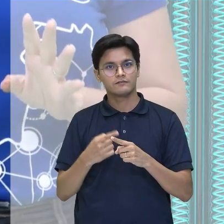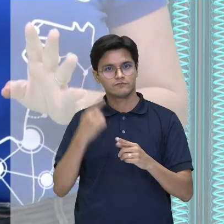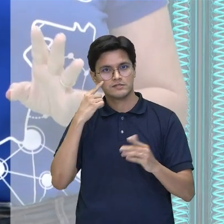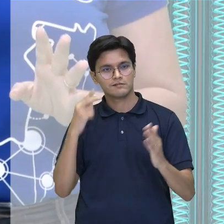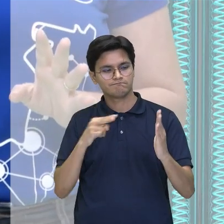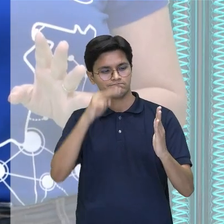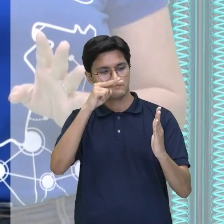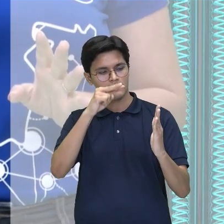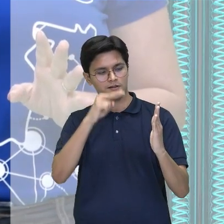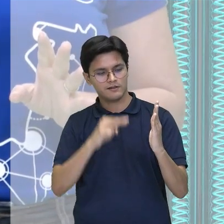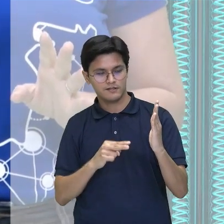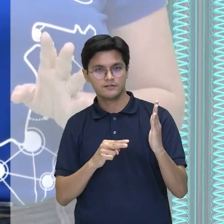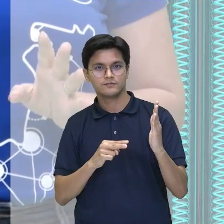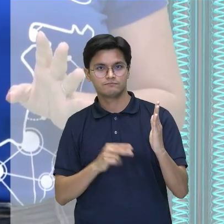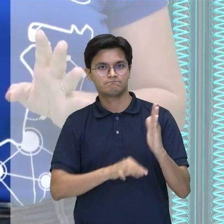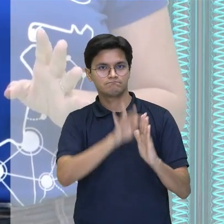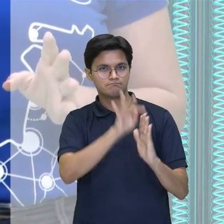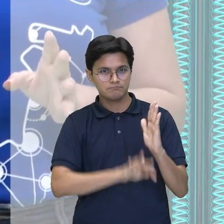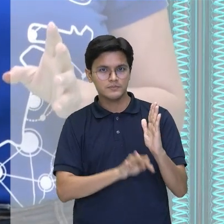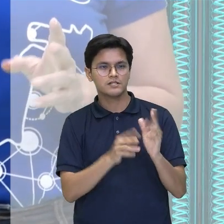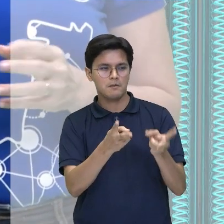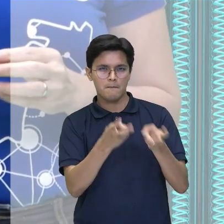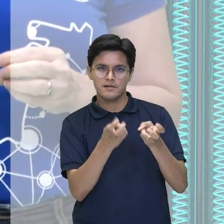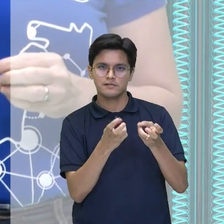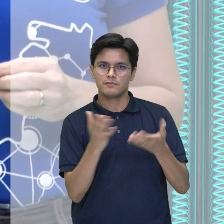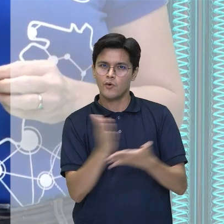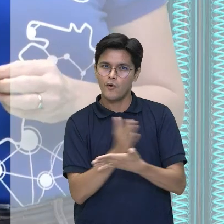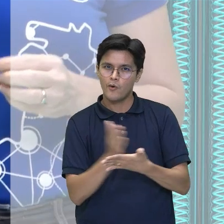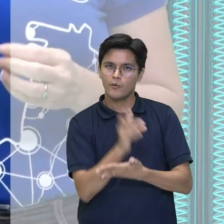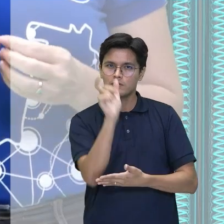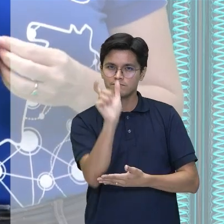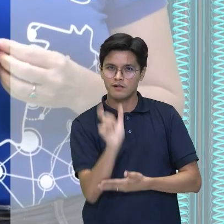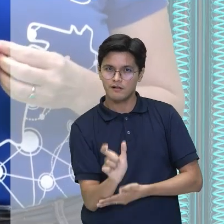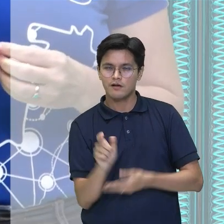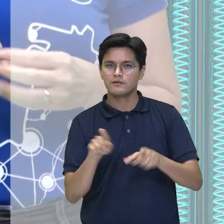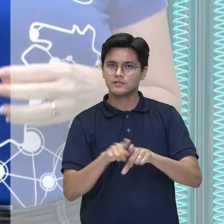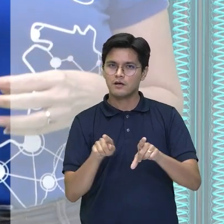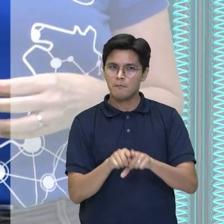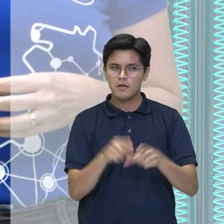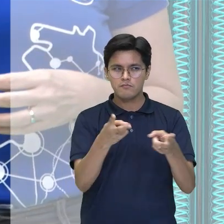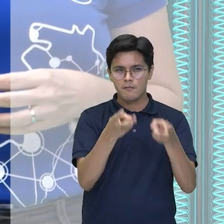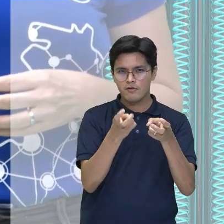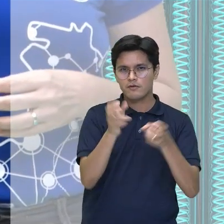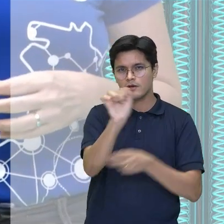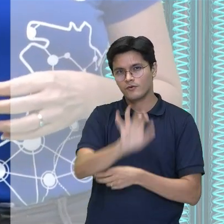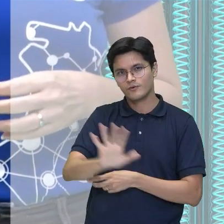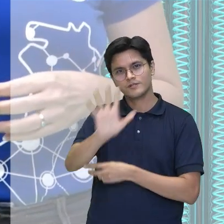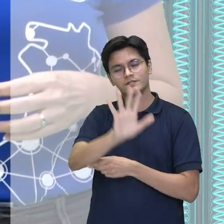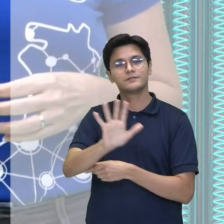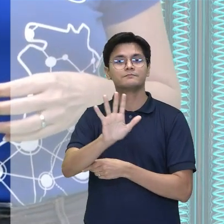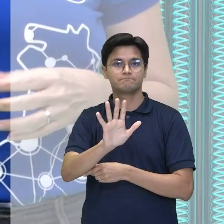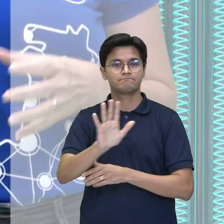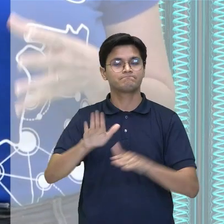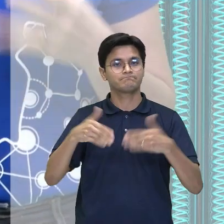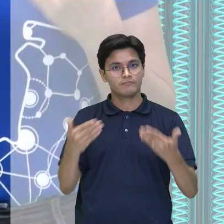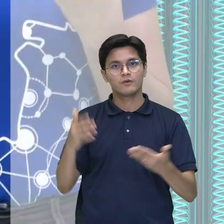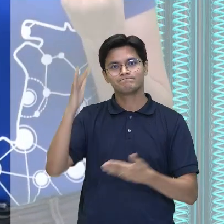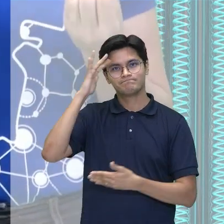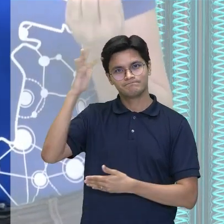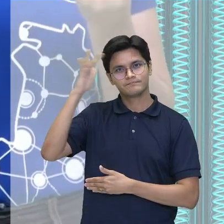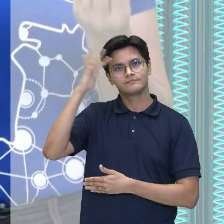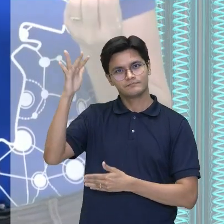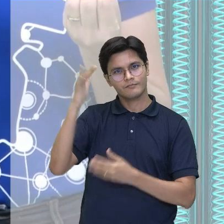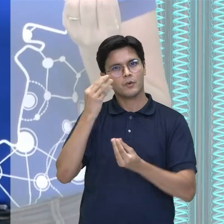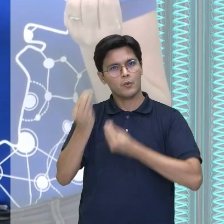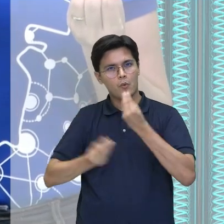ali no texto, viu algumas palavras, viu algumas imagens e você fez uma prediction.